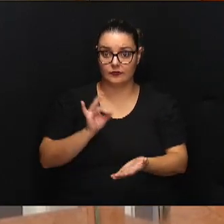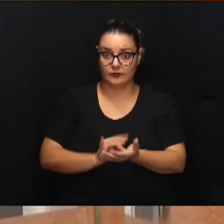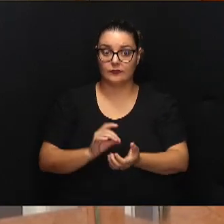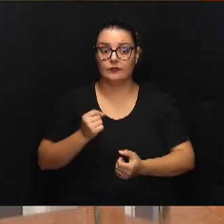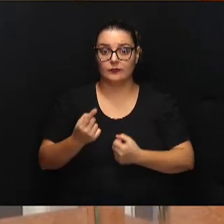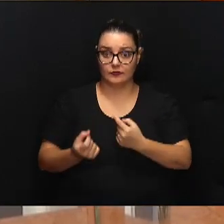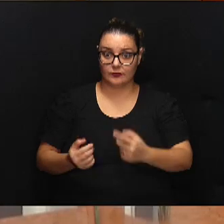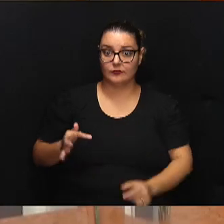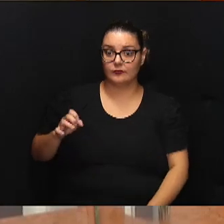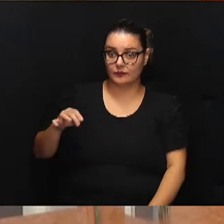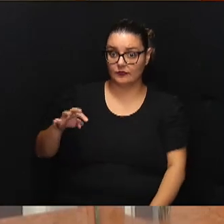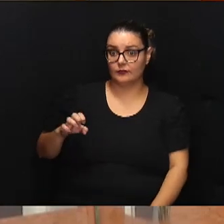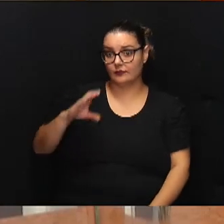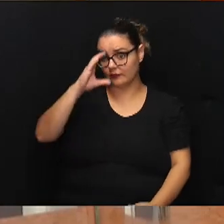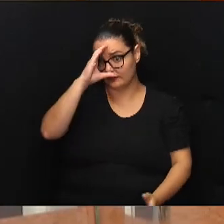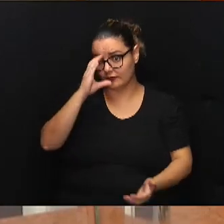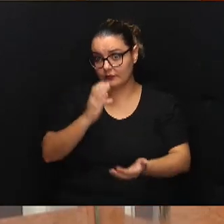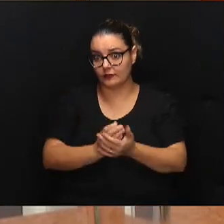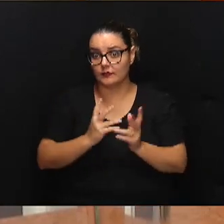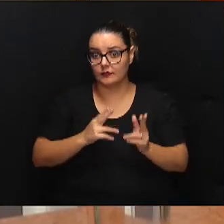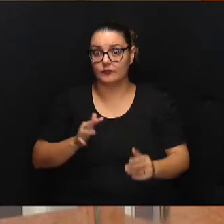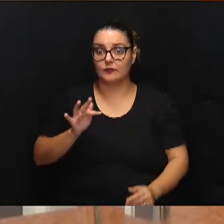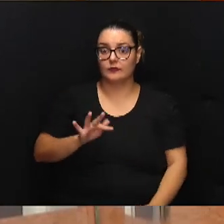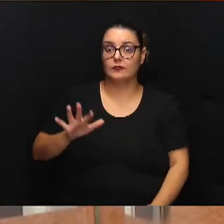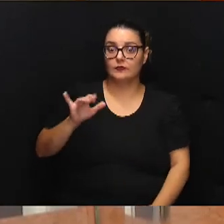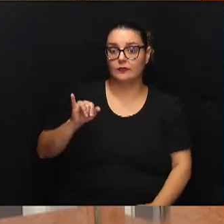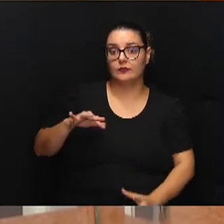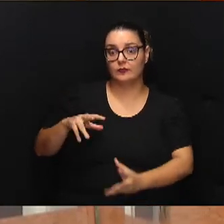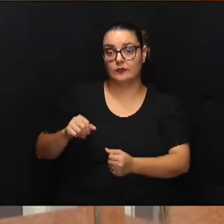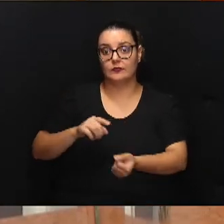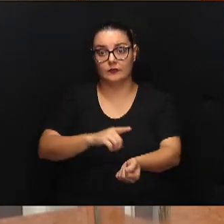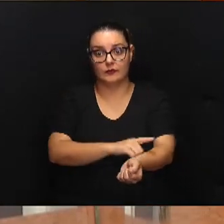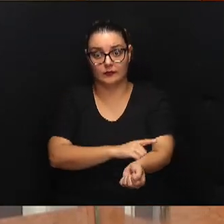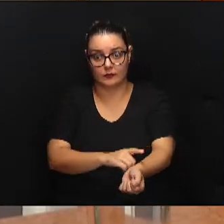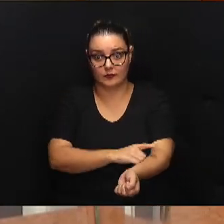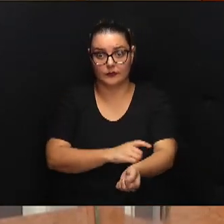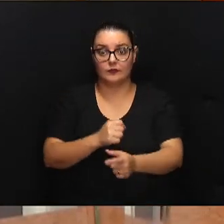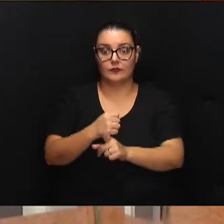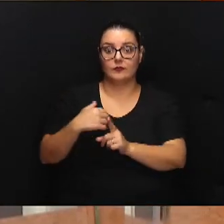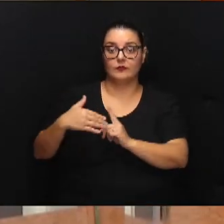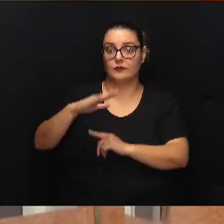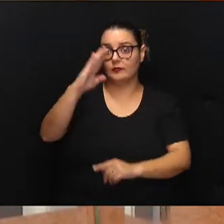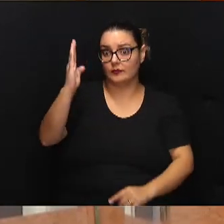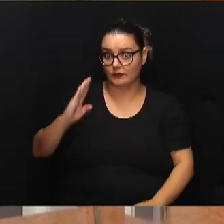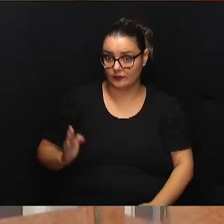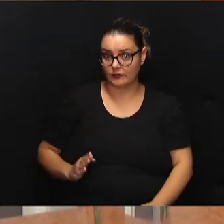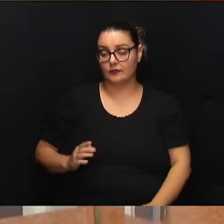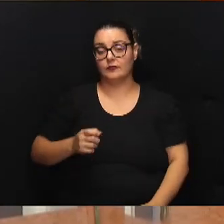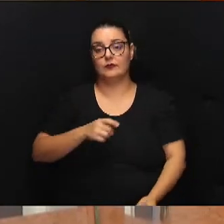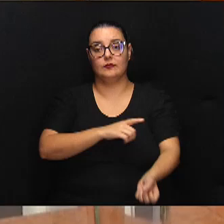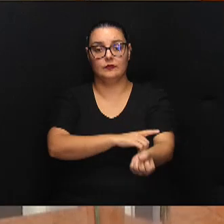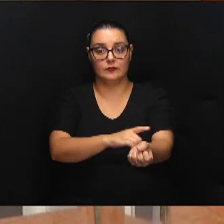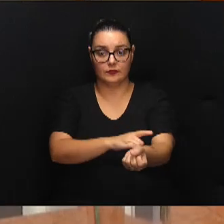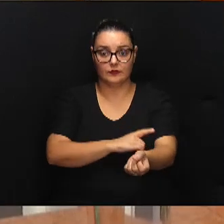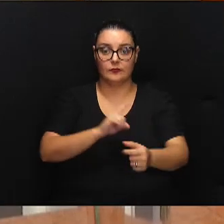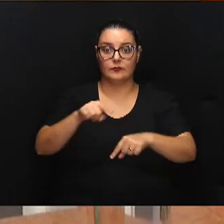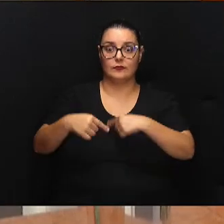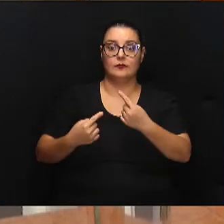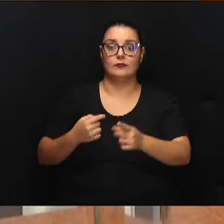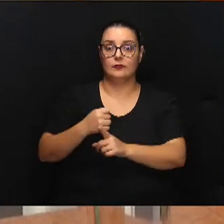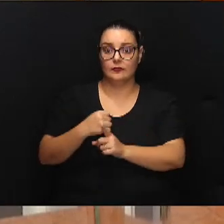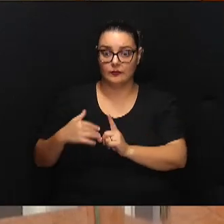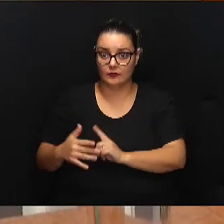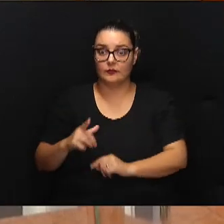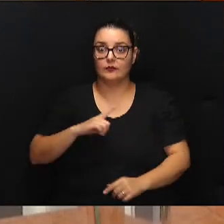fontes muito confiáveis, como a Federação Internacional de Diabetes, Sociedade Brasileira de Diabetes e outras sociedades que